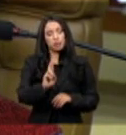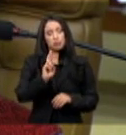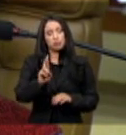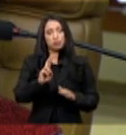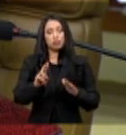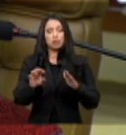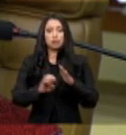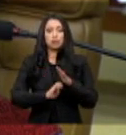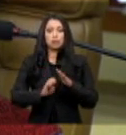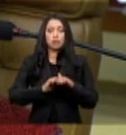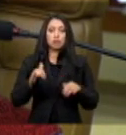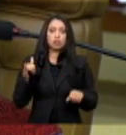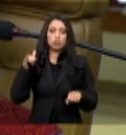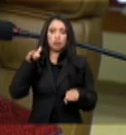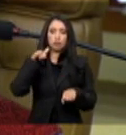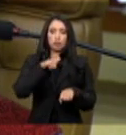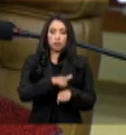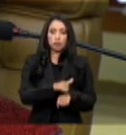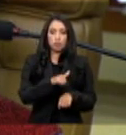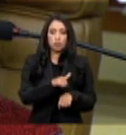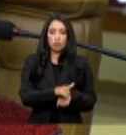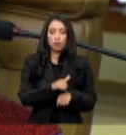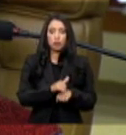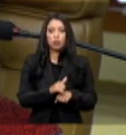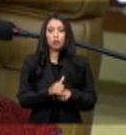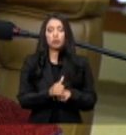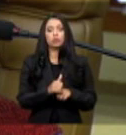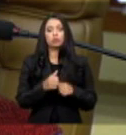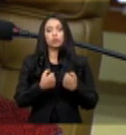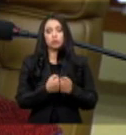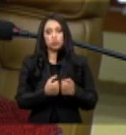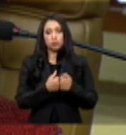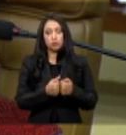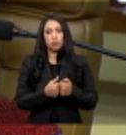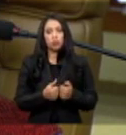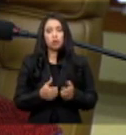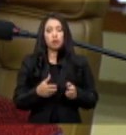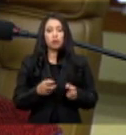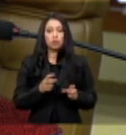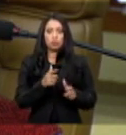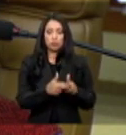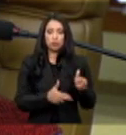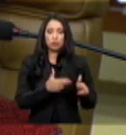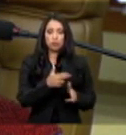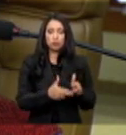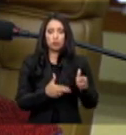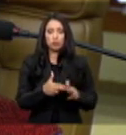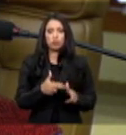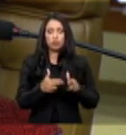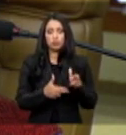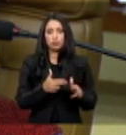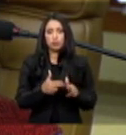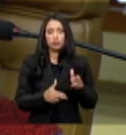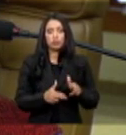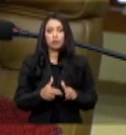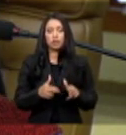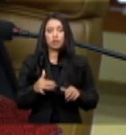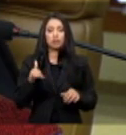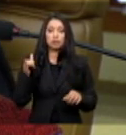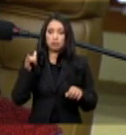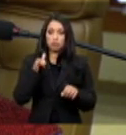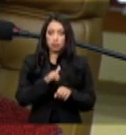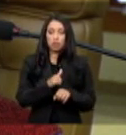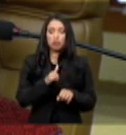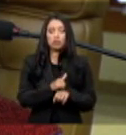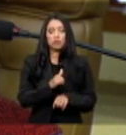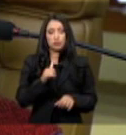Aeroportos, Associação Brasileira das Concessionárias de Rodovias, os representantes do Ministério Público, Tribunal de Contas, da NTT, da Infraero.